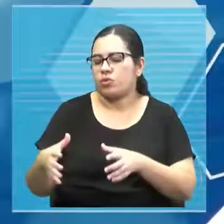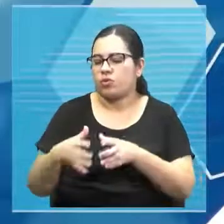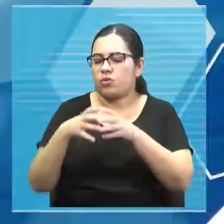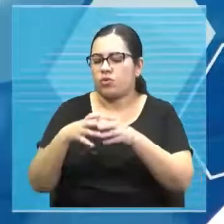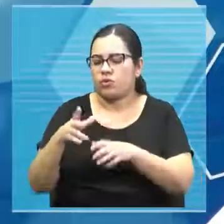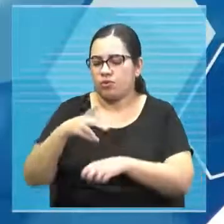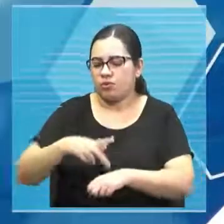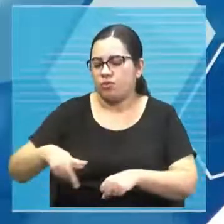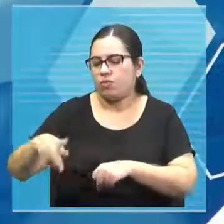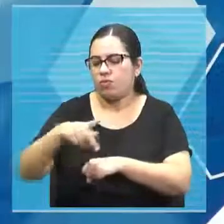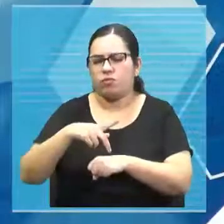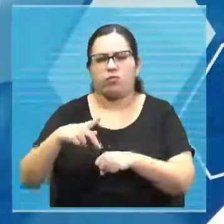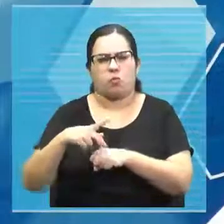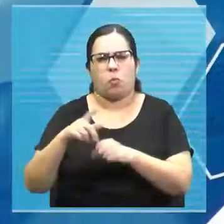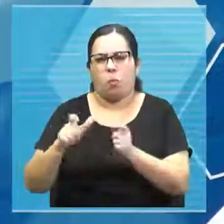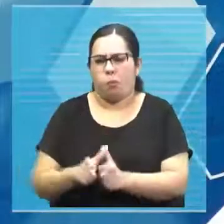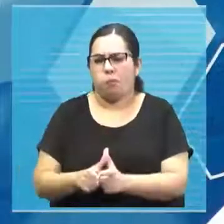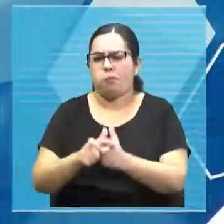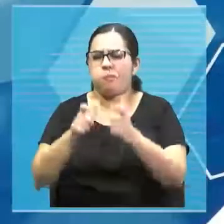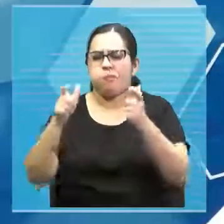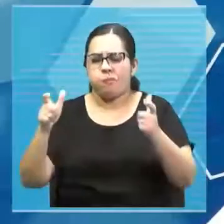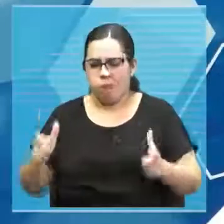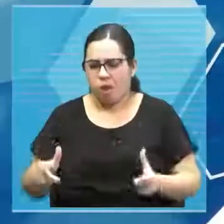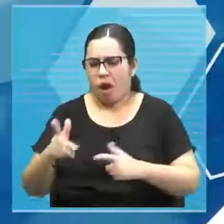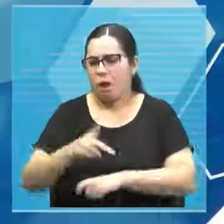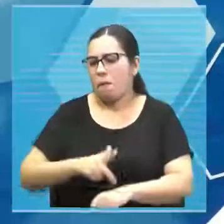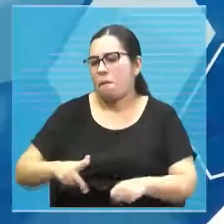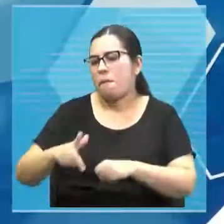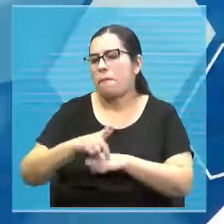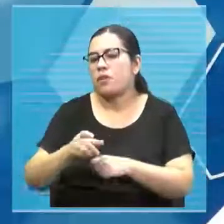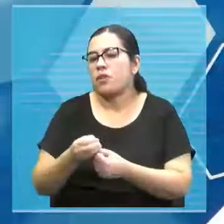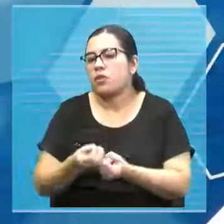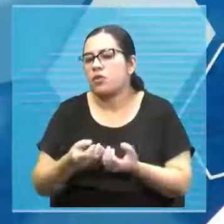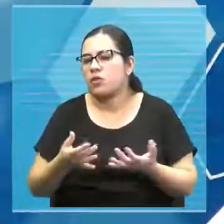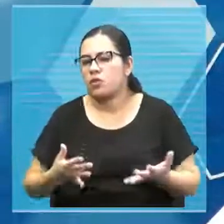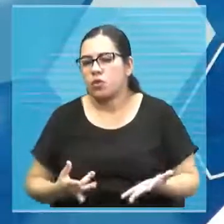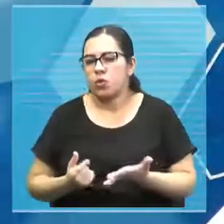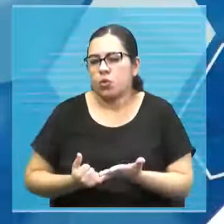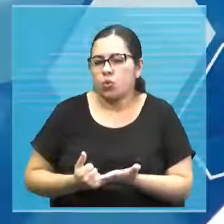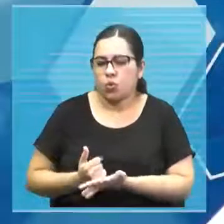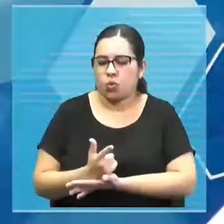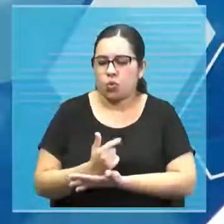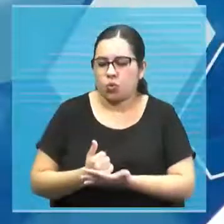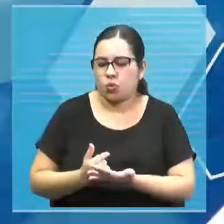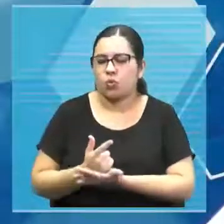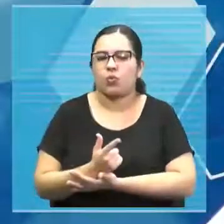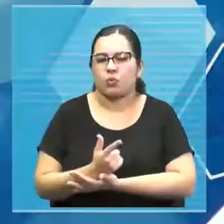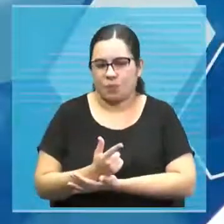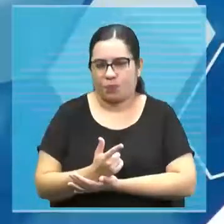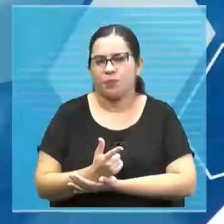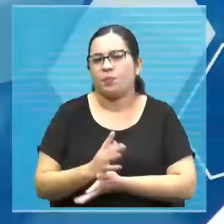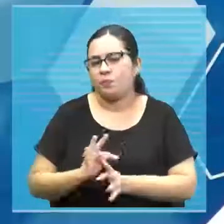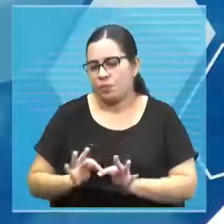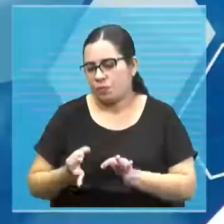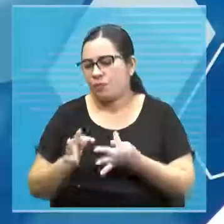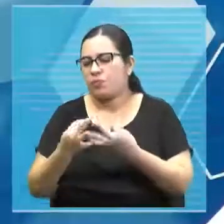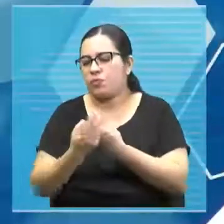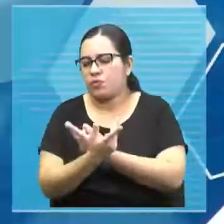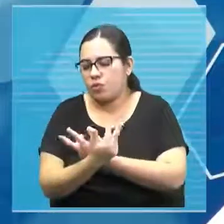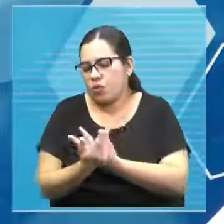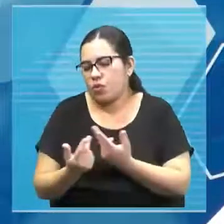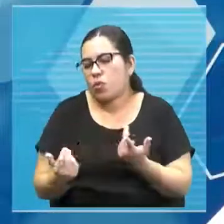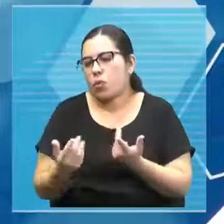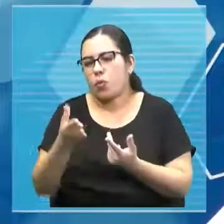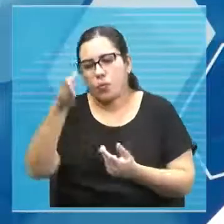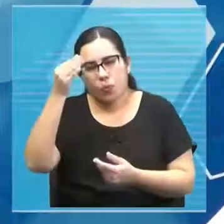de países um grupo muito grande de países que são consumidores de tecnologias e inovações